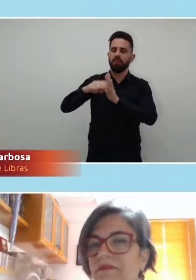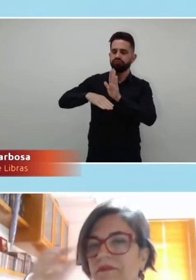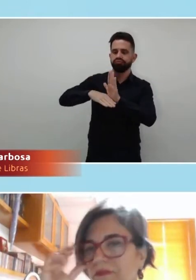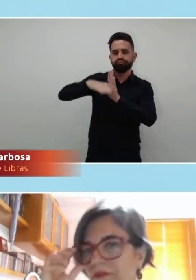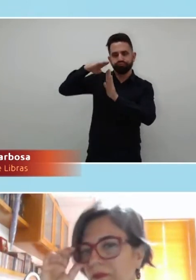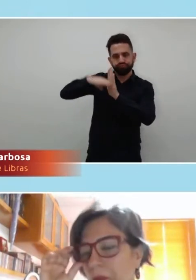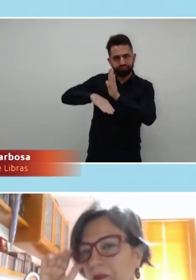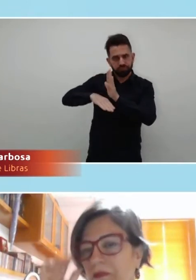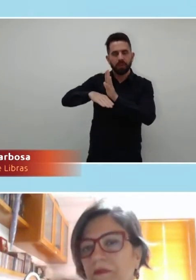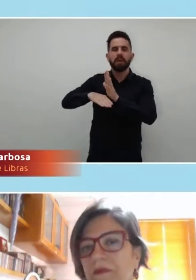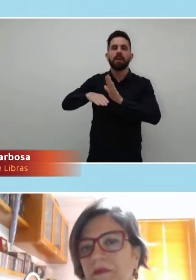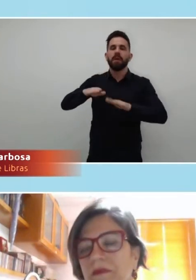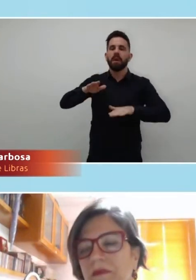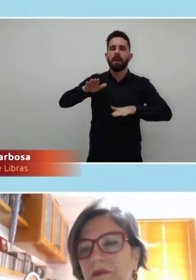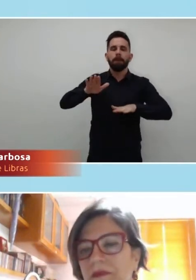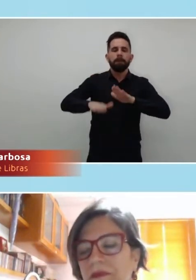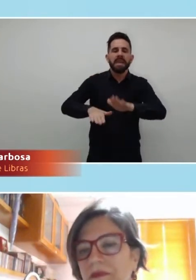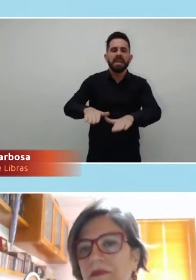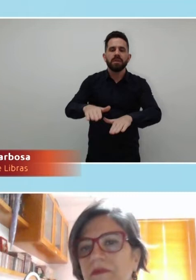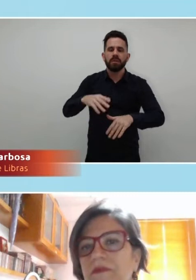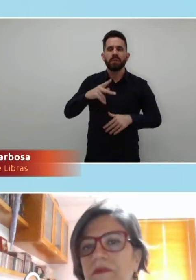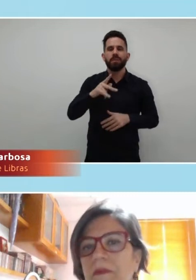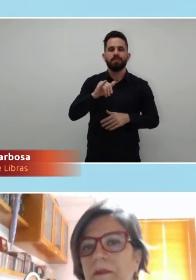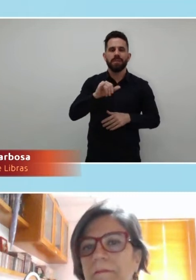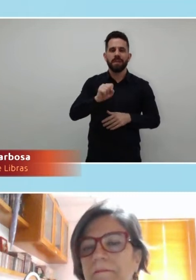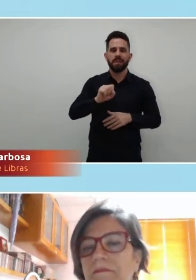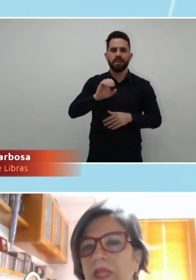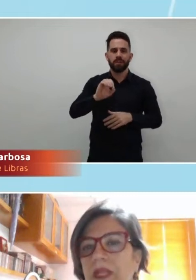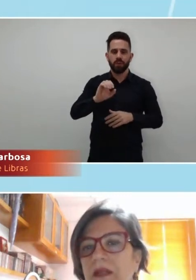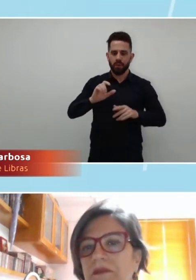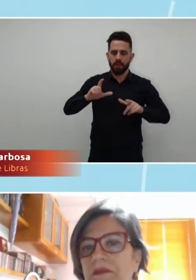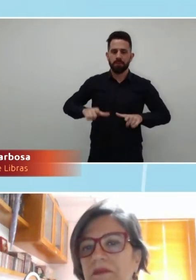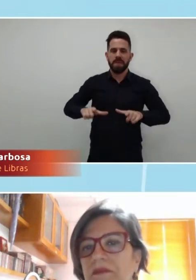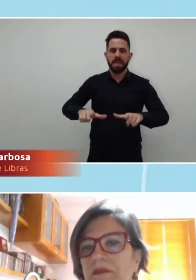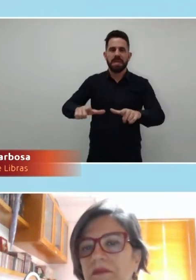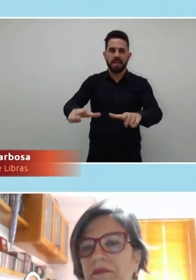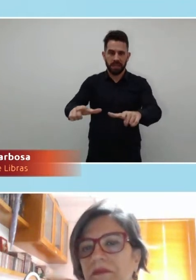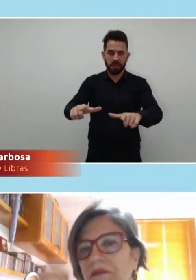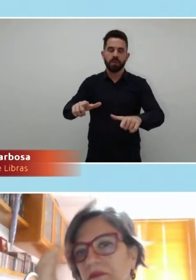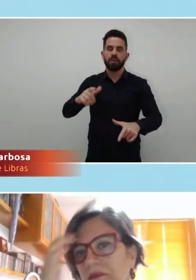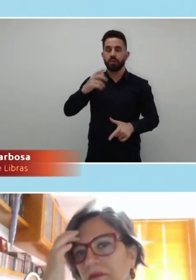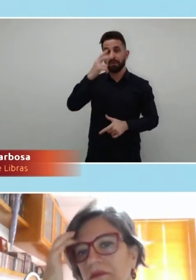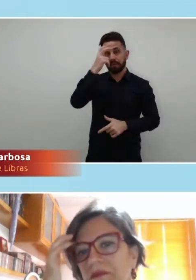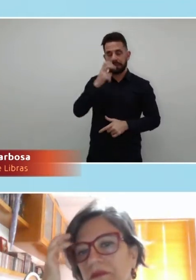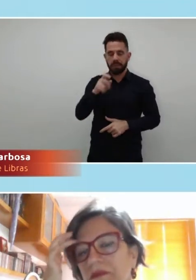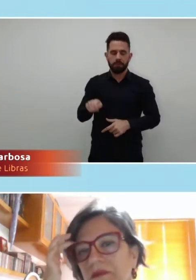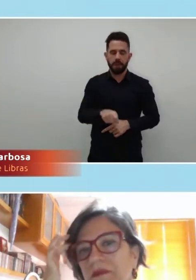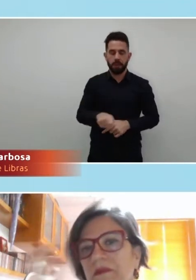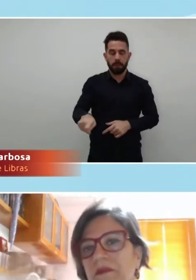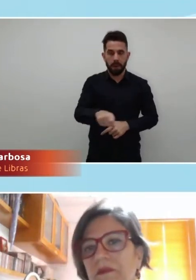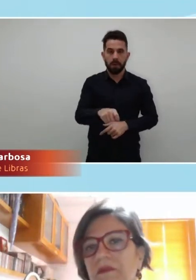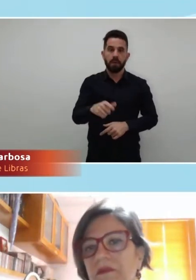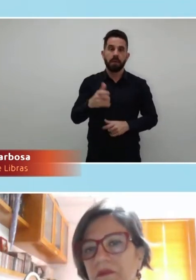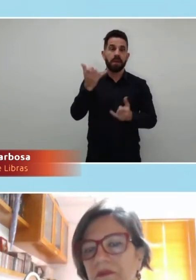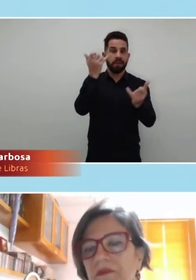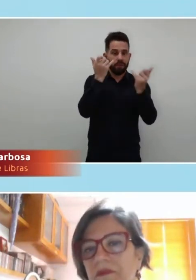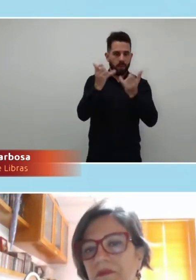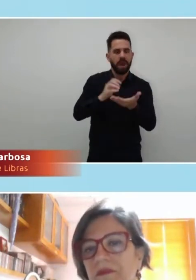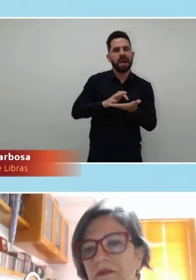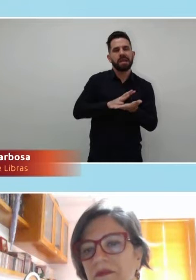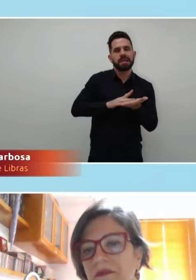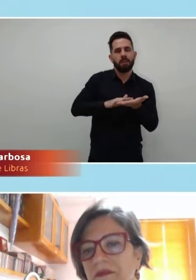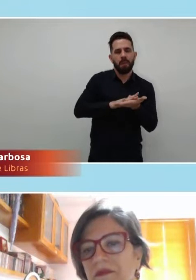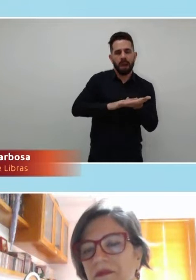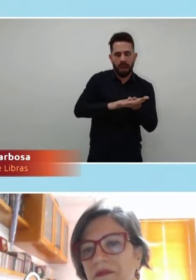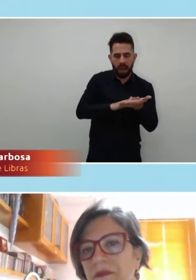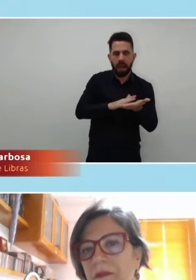tátil, talvez, não sei se isso é uma acessibilidade também, informações em braille para pessoas cegas, né, de